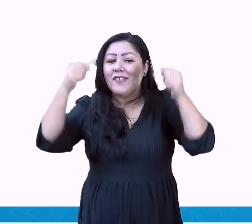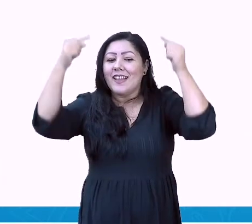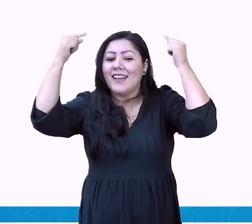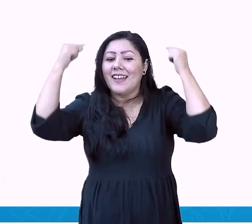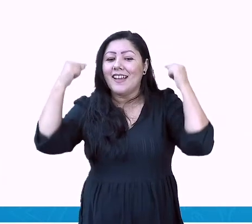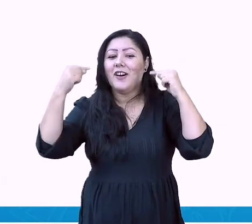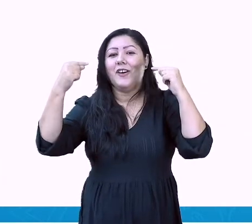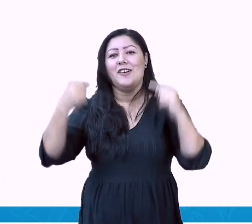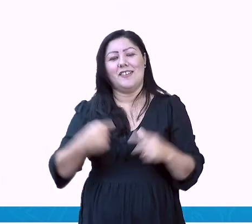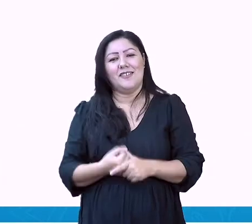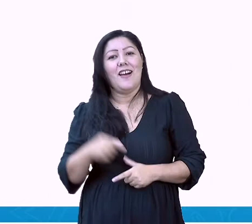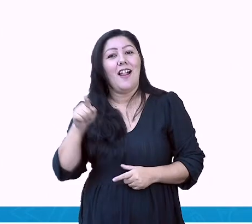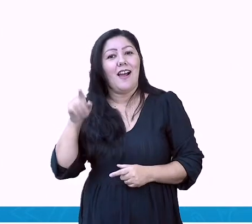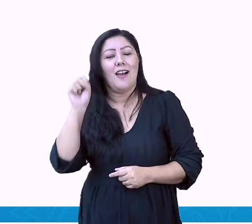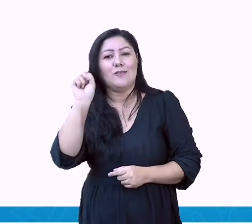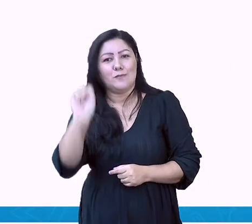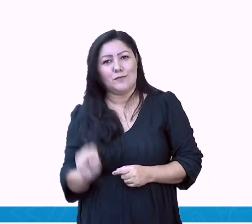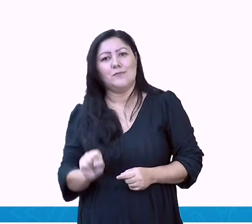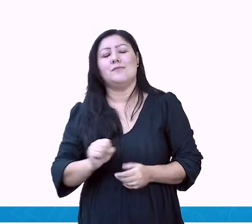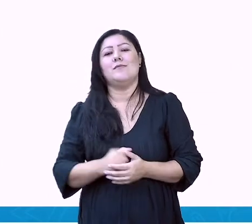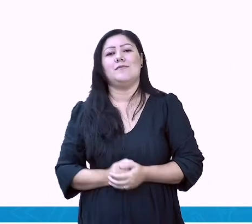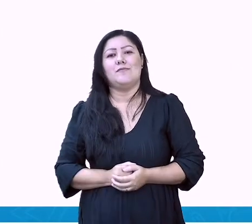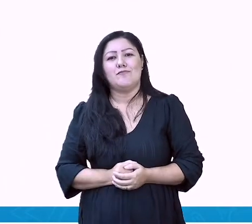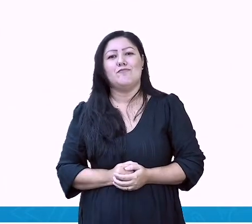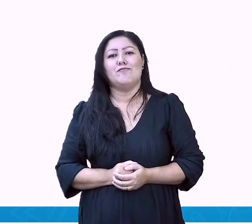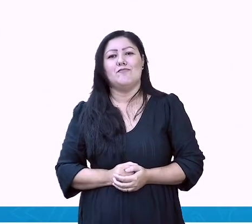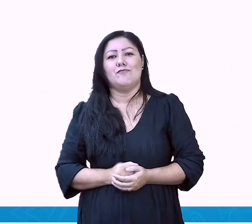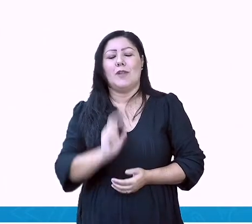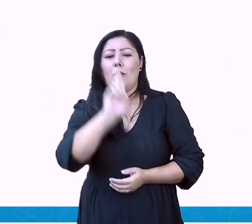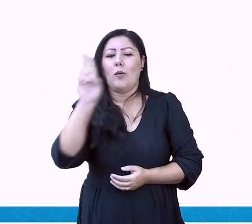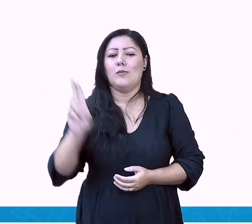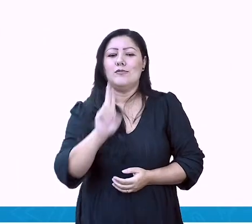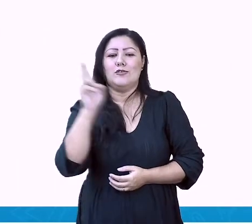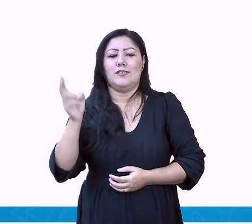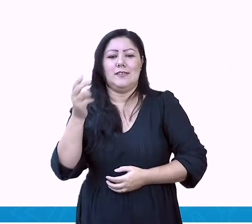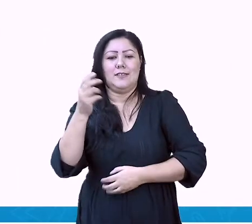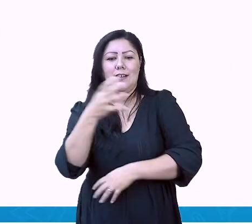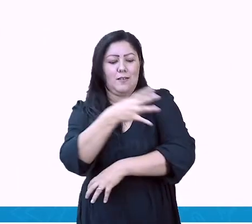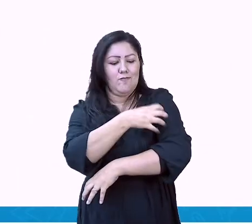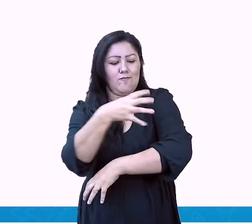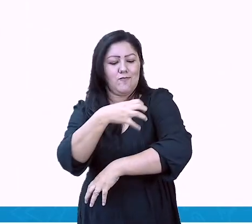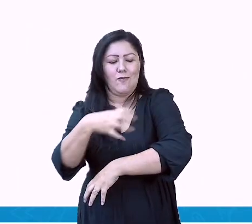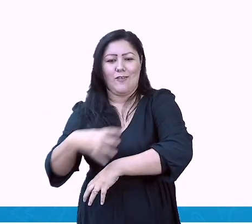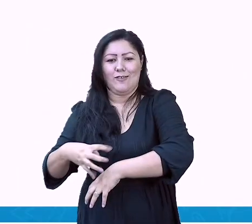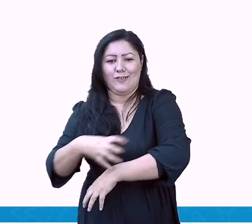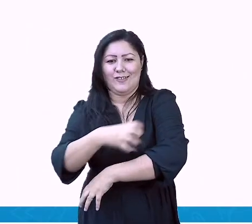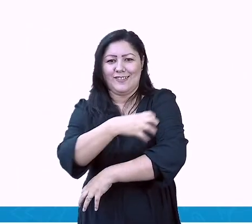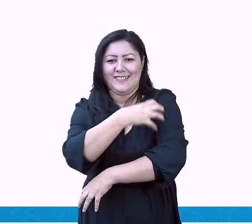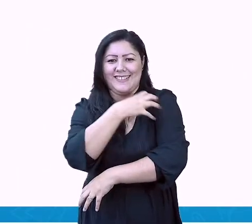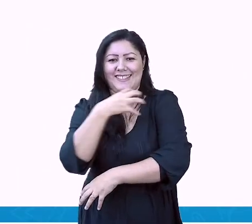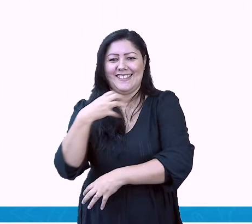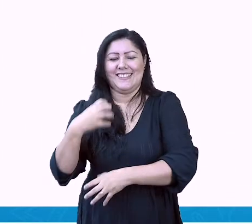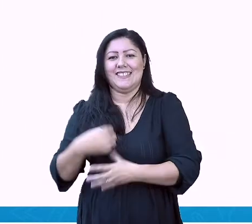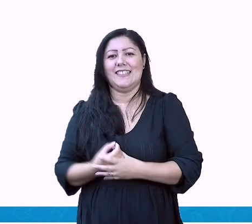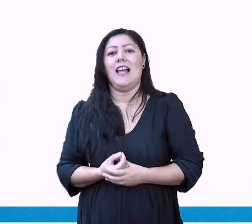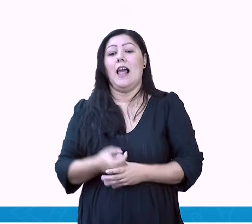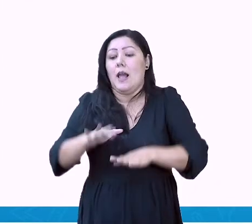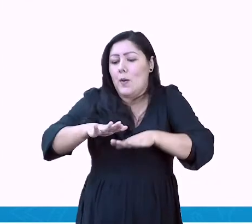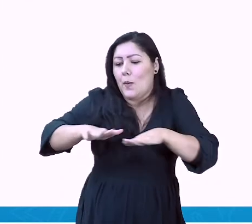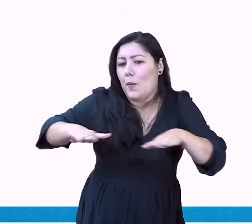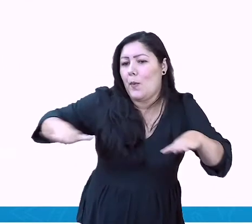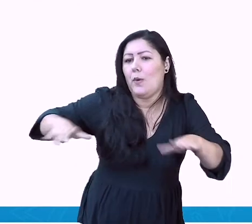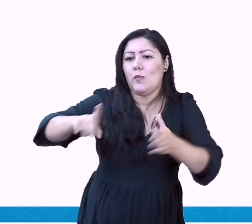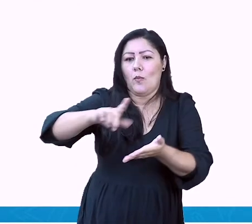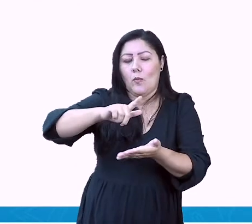sul. Tá? E é muito utilizado. Isso aqui nós chamamos de campos